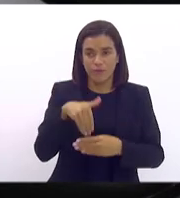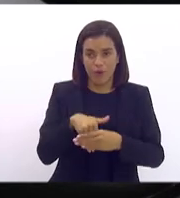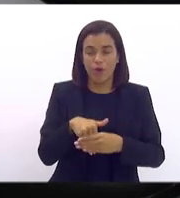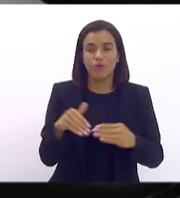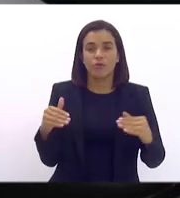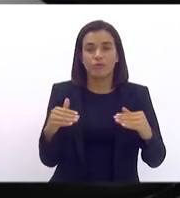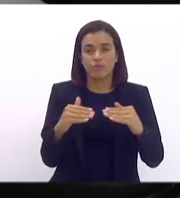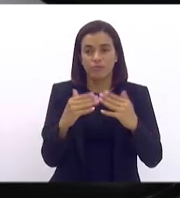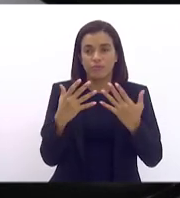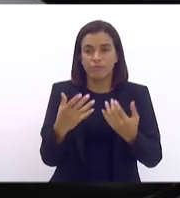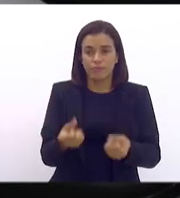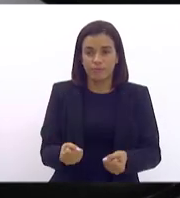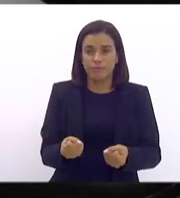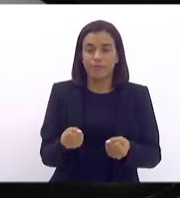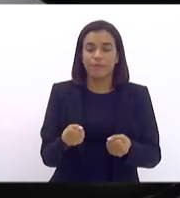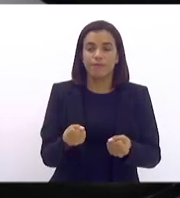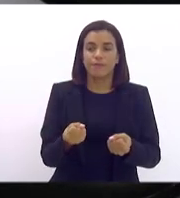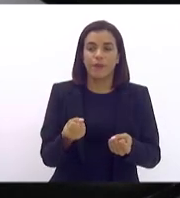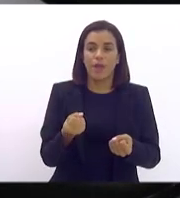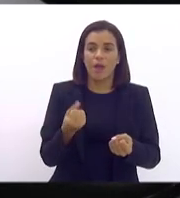favorável ao encaminhamento